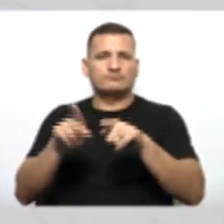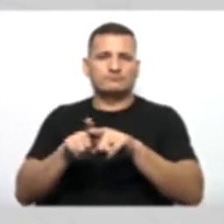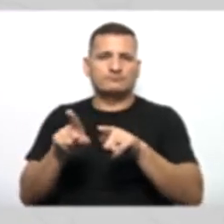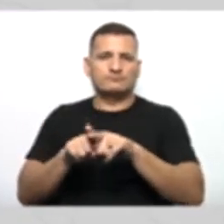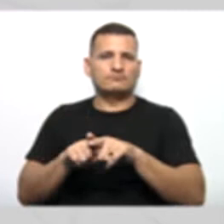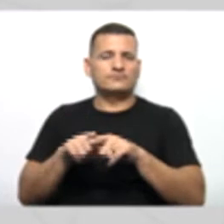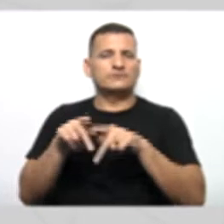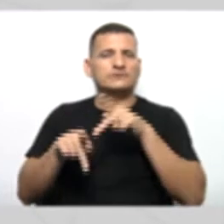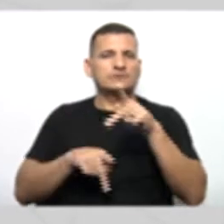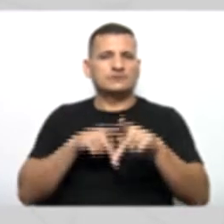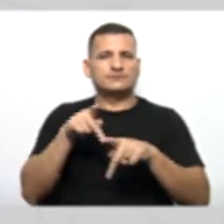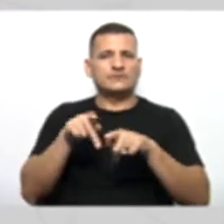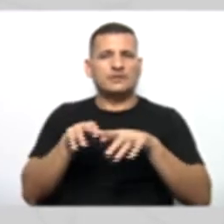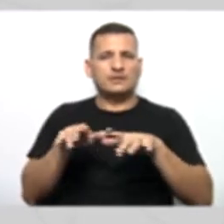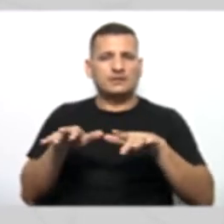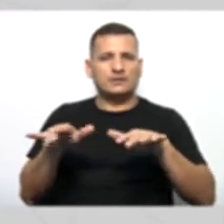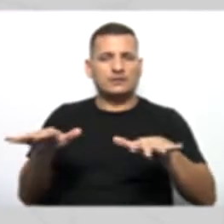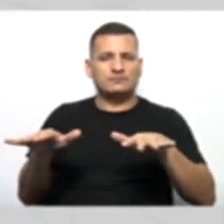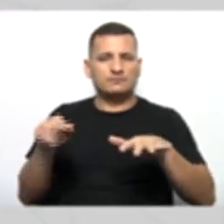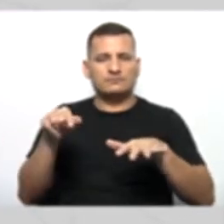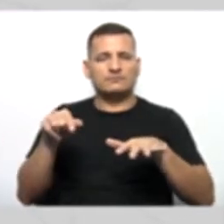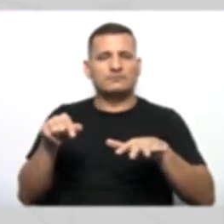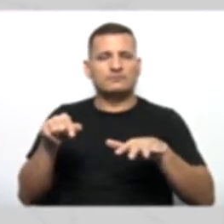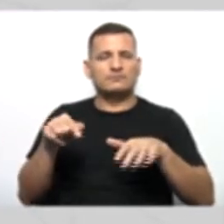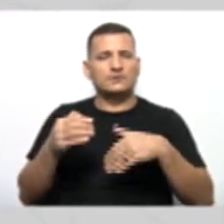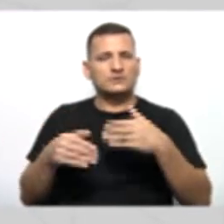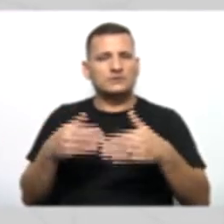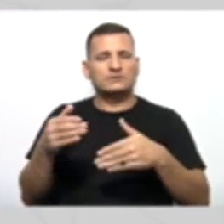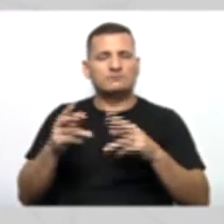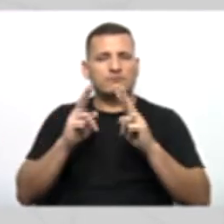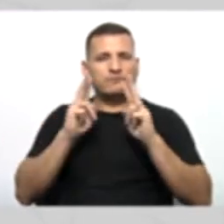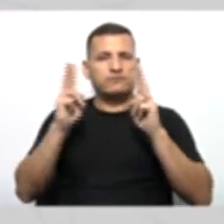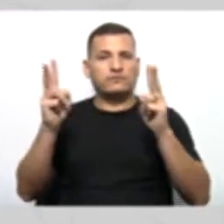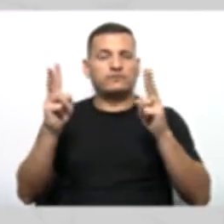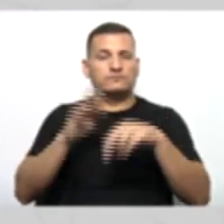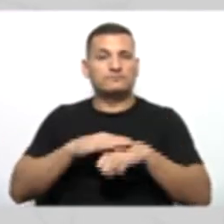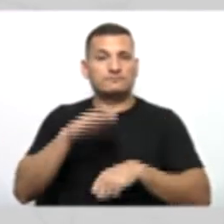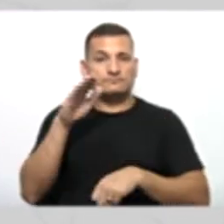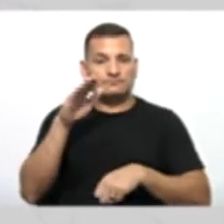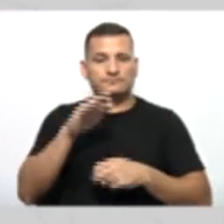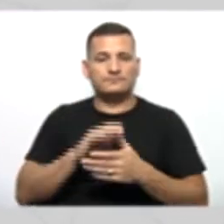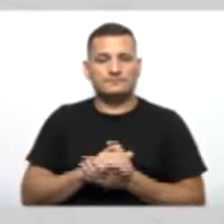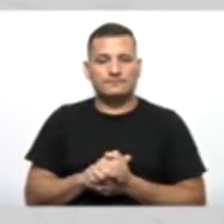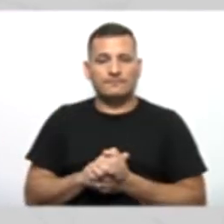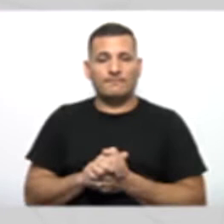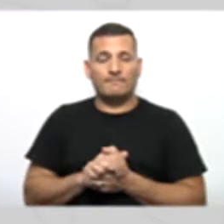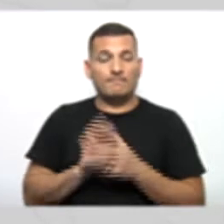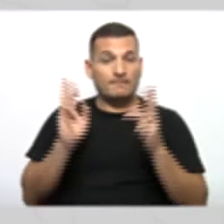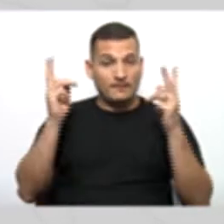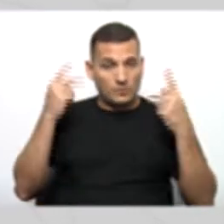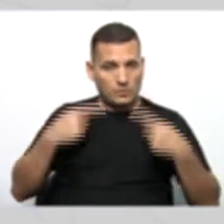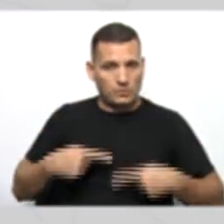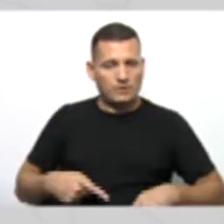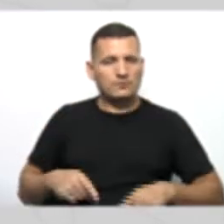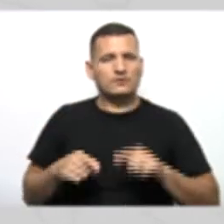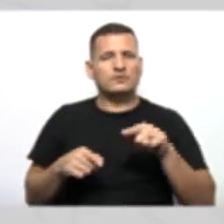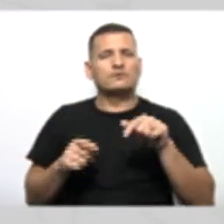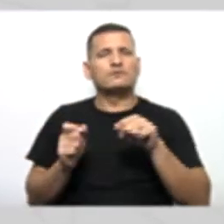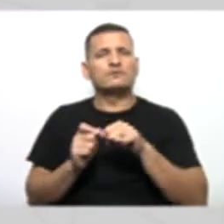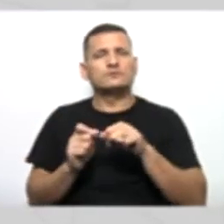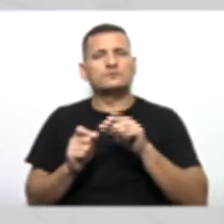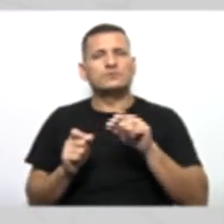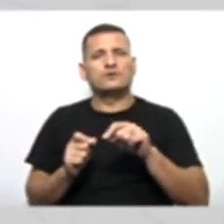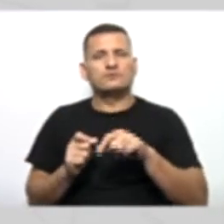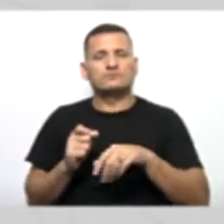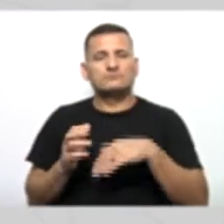se tornou um processo muito mais intenso, e o homem ele procurava o progresso a qualquer